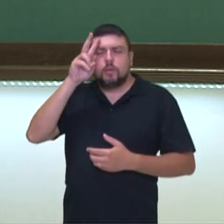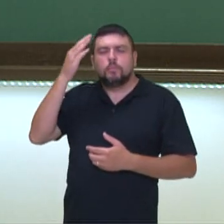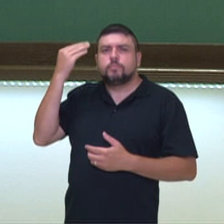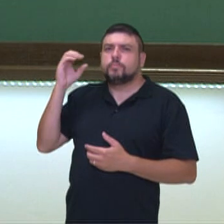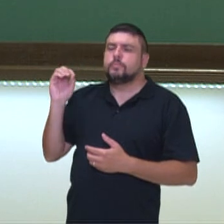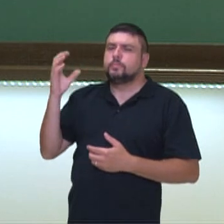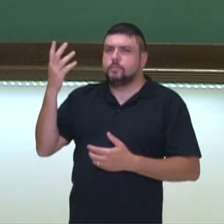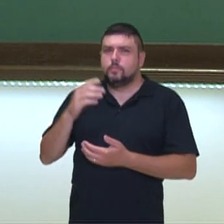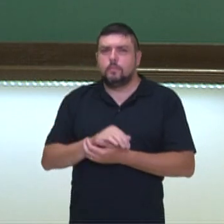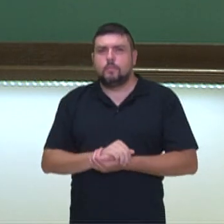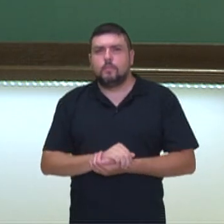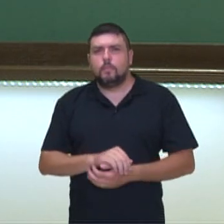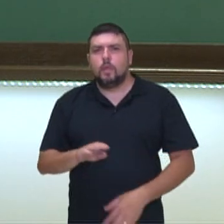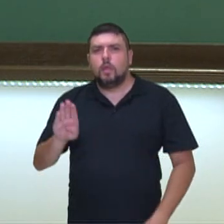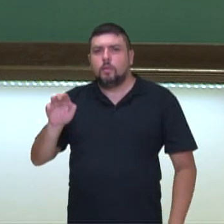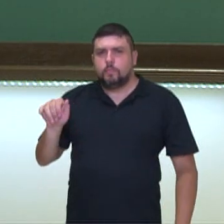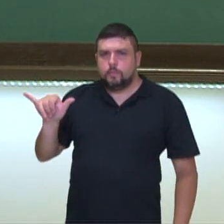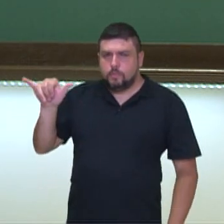E o Banksy,